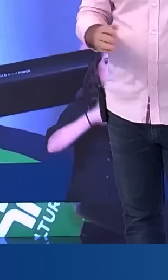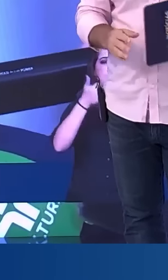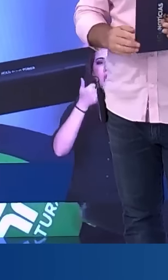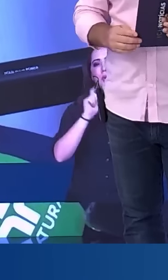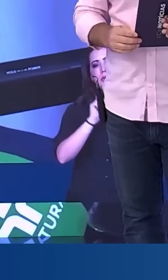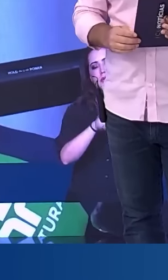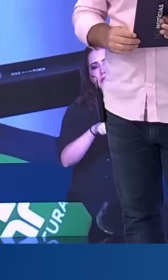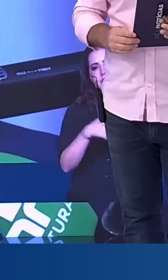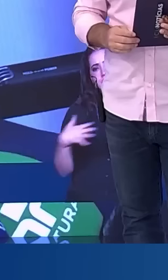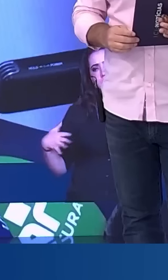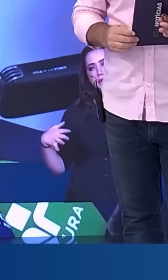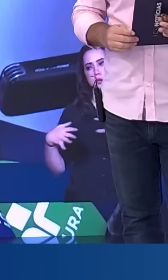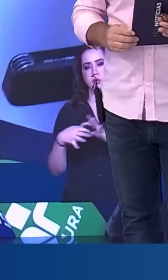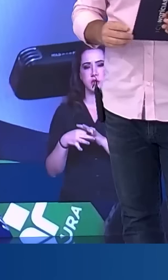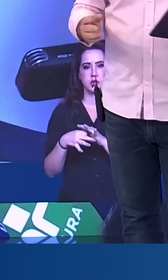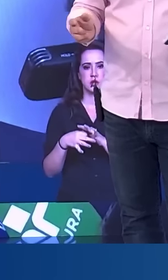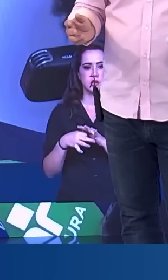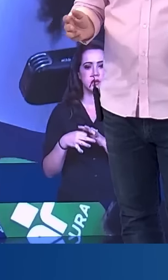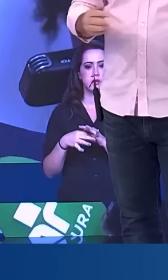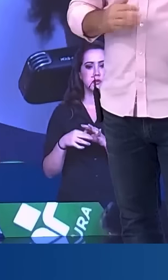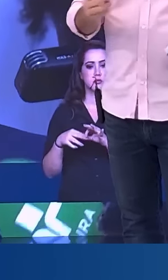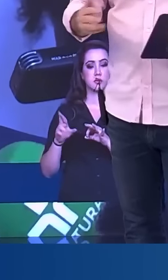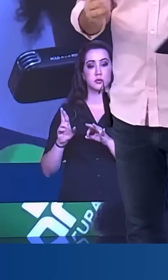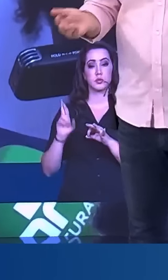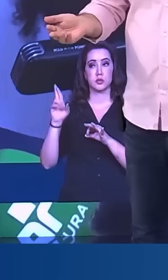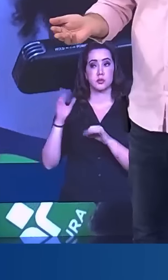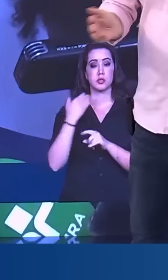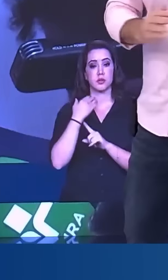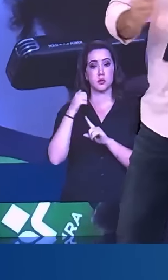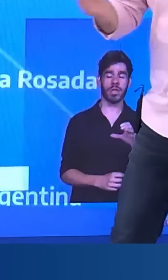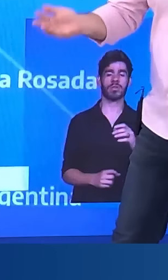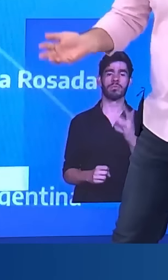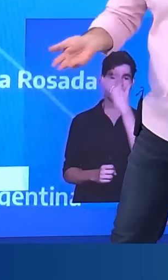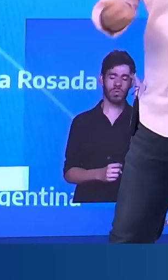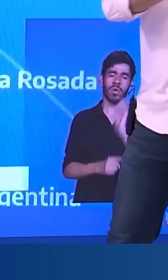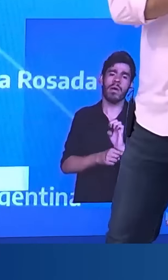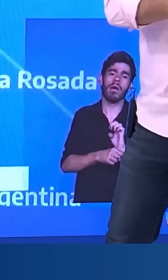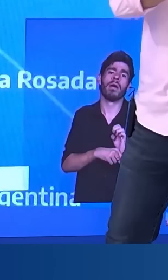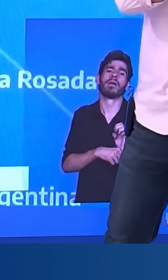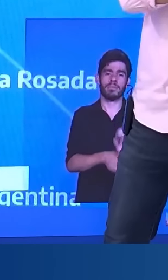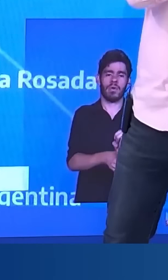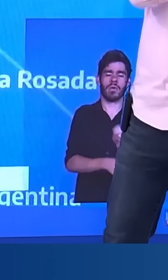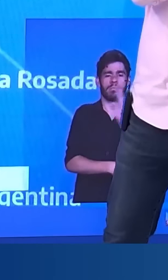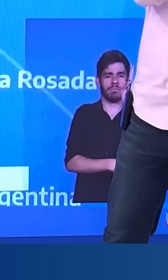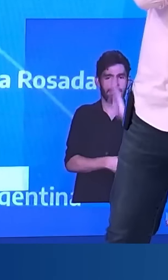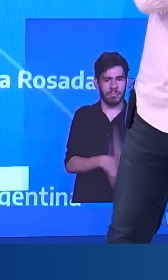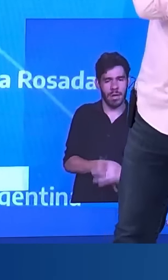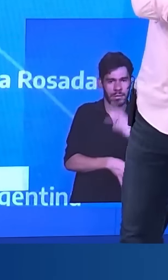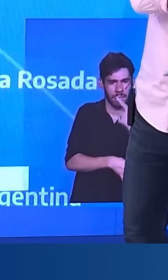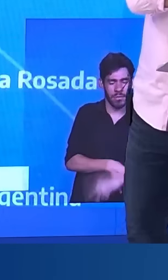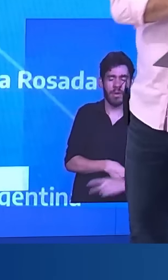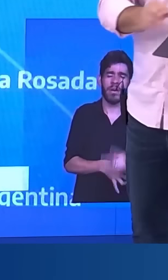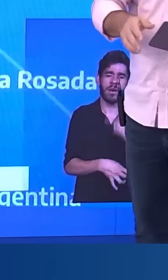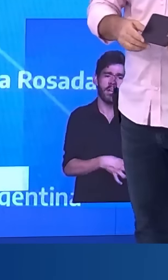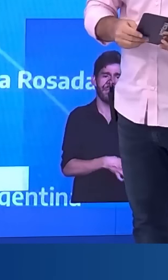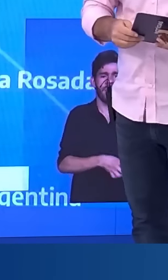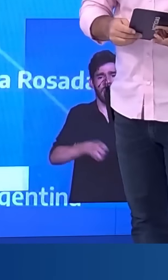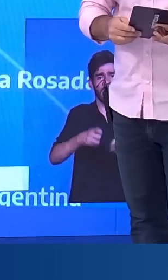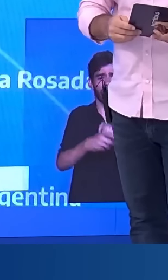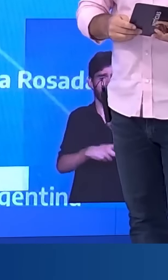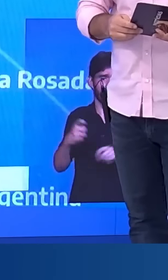ciclo positivo só que a uma turbulência política fortíssima ainda erança do bolsonarismo e do 8